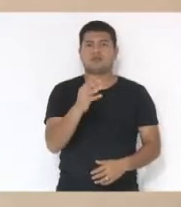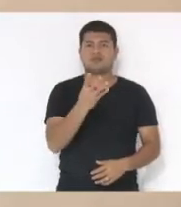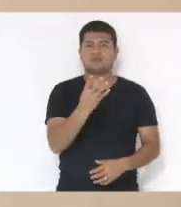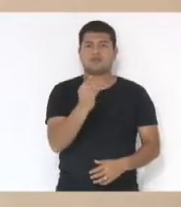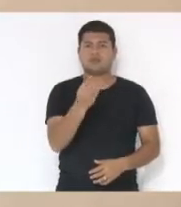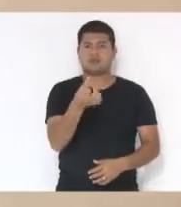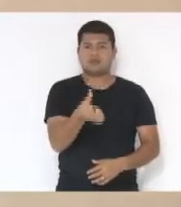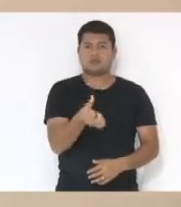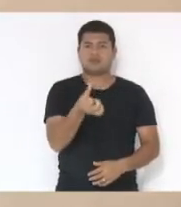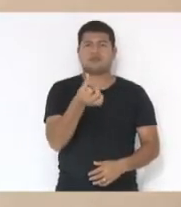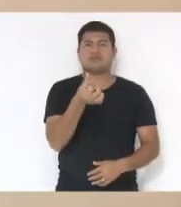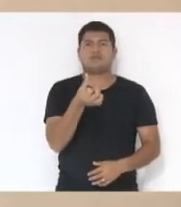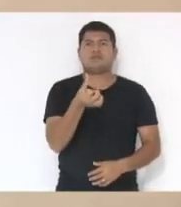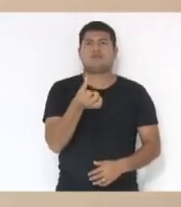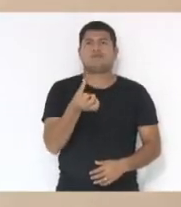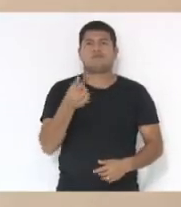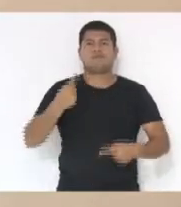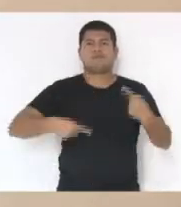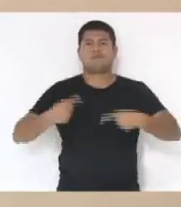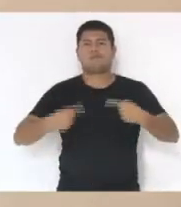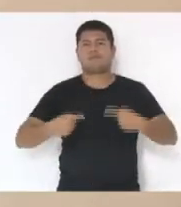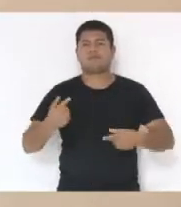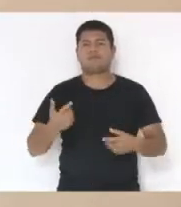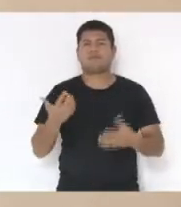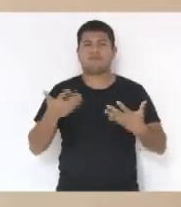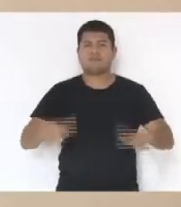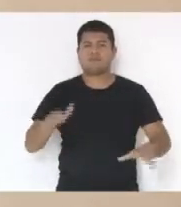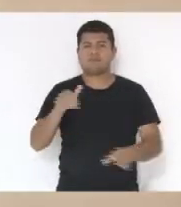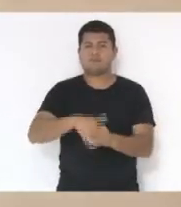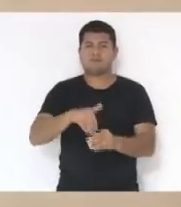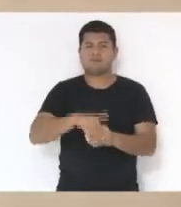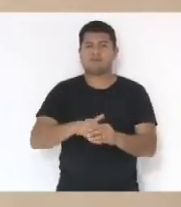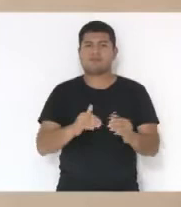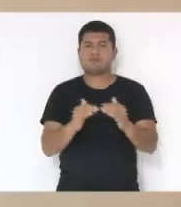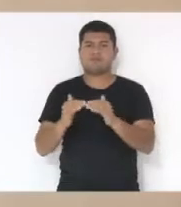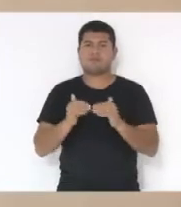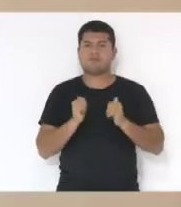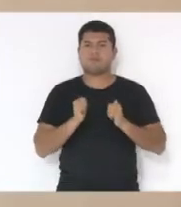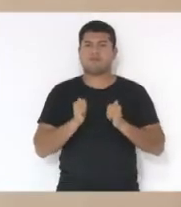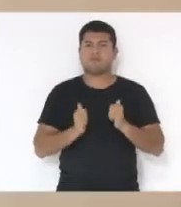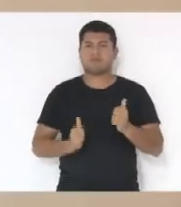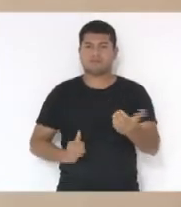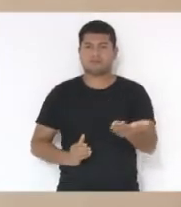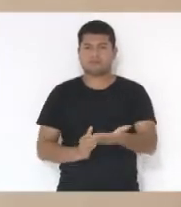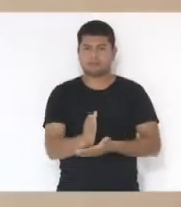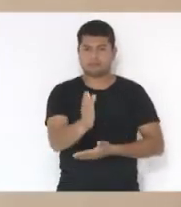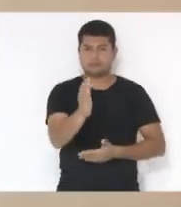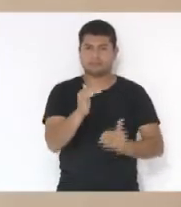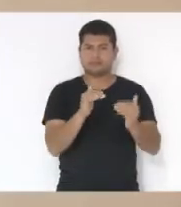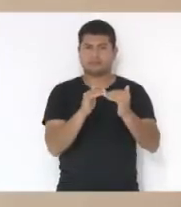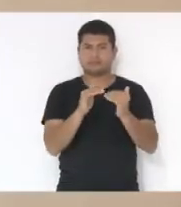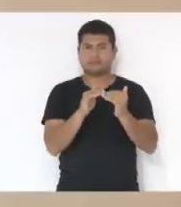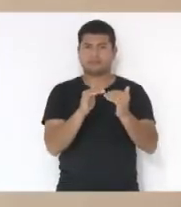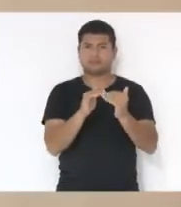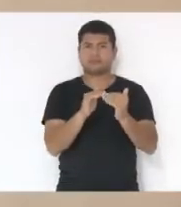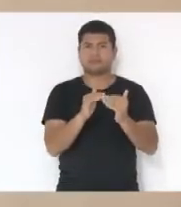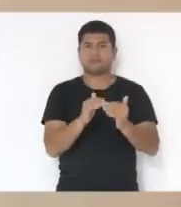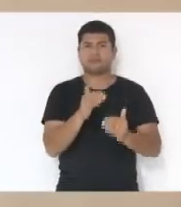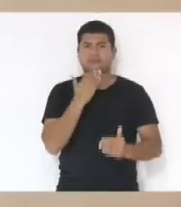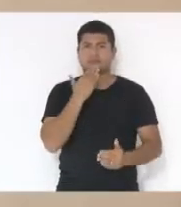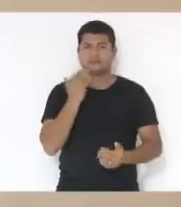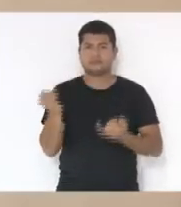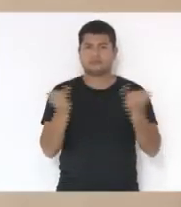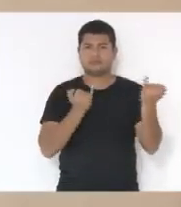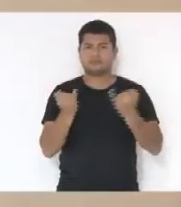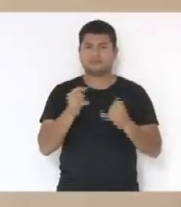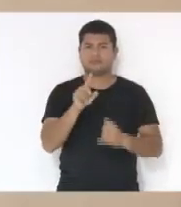SC-406. Em discussão, não havendo quem queira discutir, em votação. Deputados que aprovam permaneçam como se encontram. Aprovado por unanimidade.